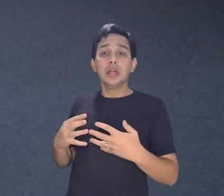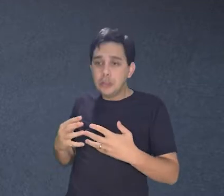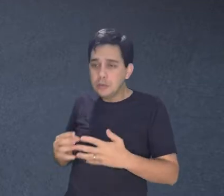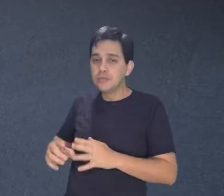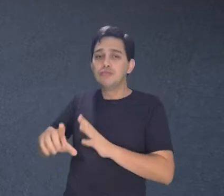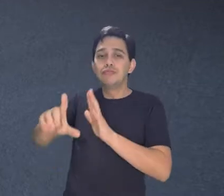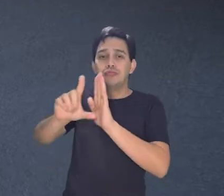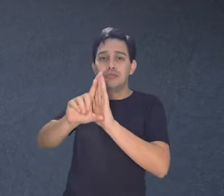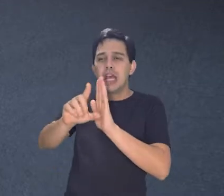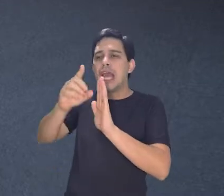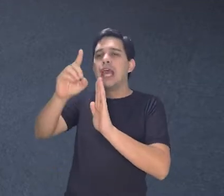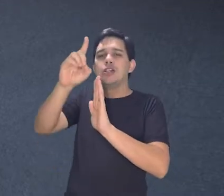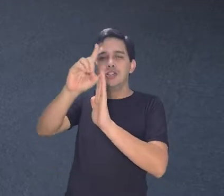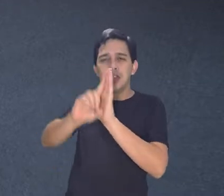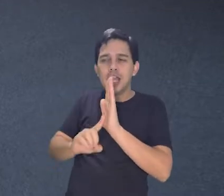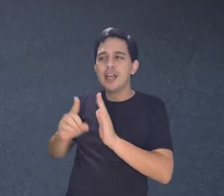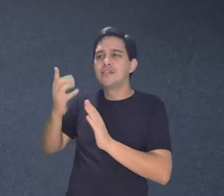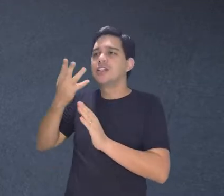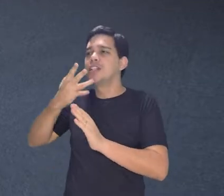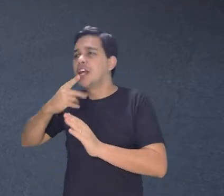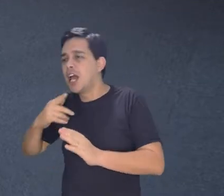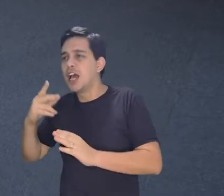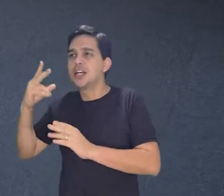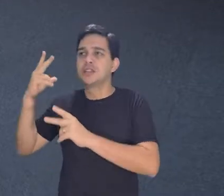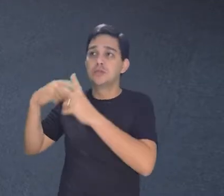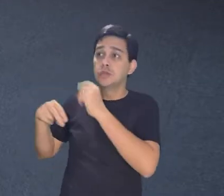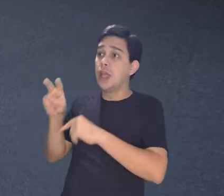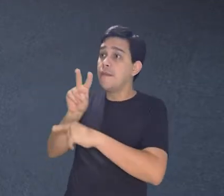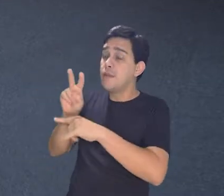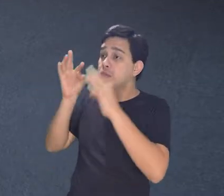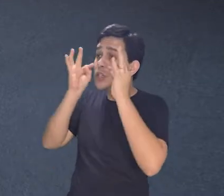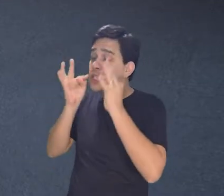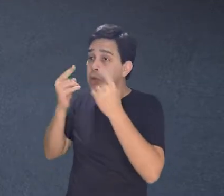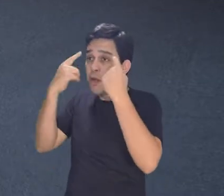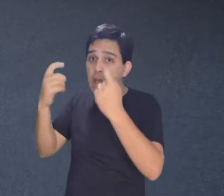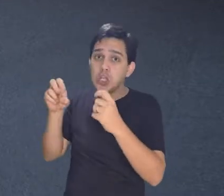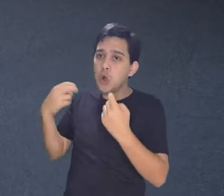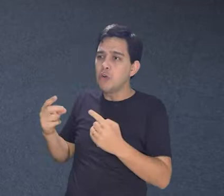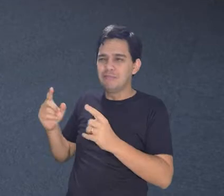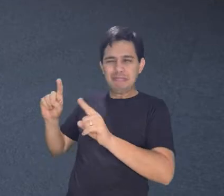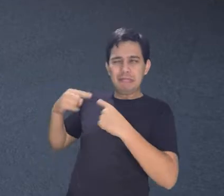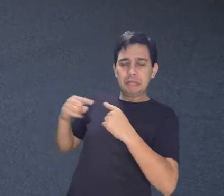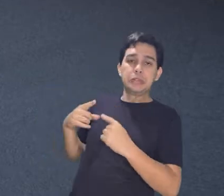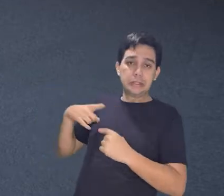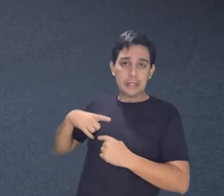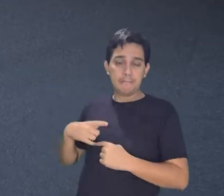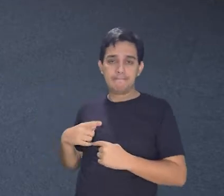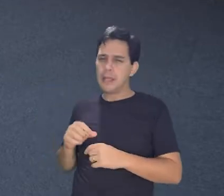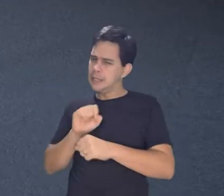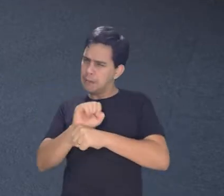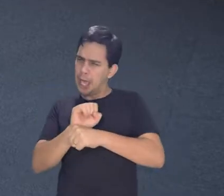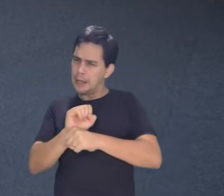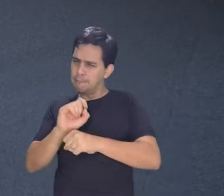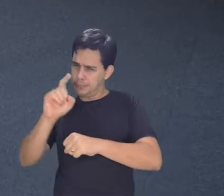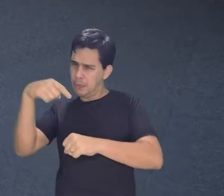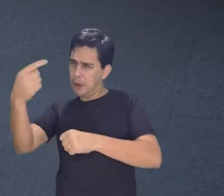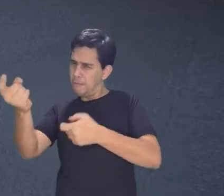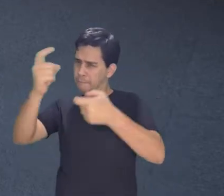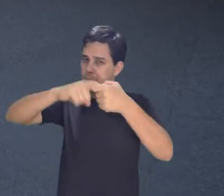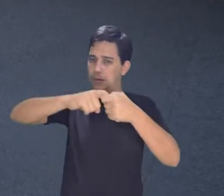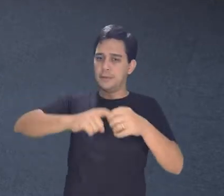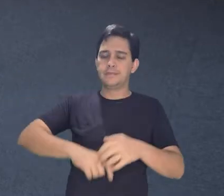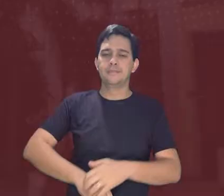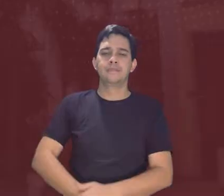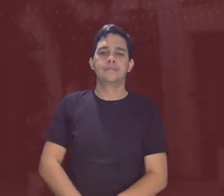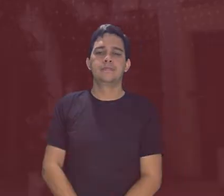de direitos da criança e do adolescente vítima ou testemunha de violência. Não saia daí, o MP Cidadão